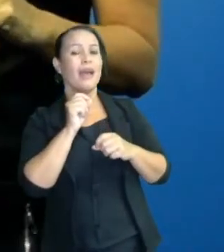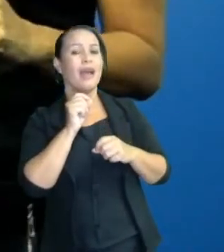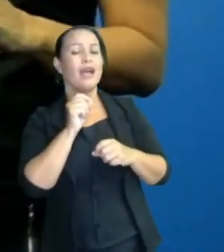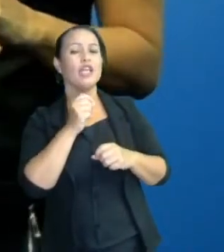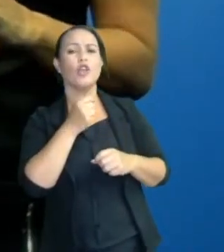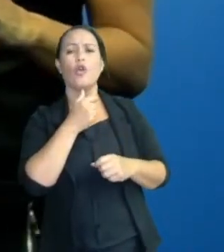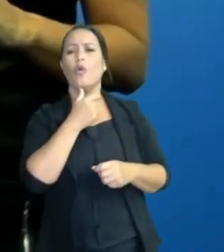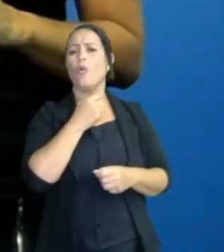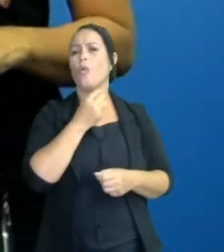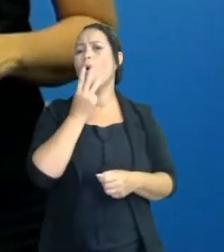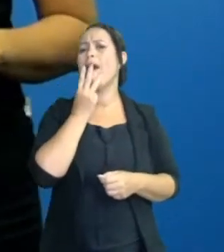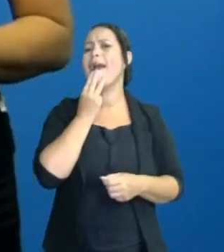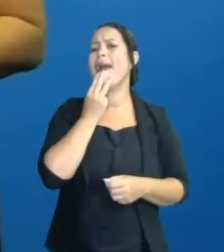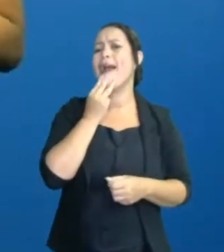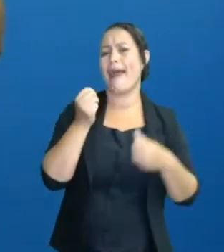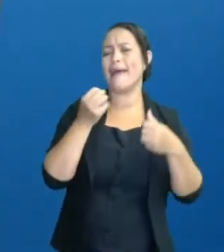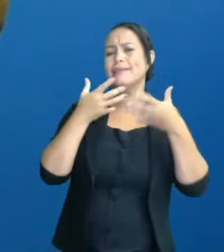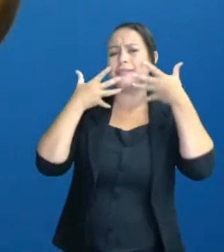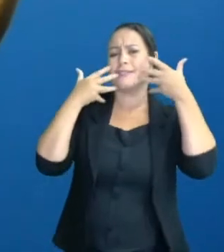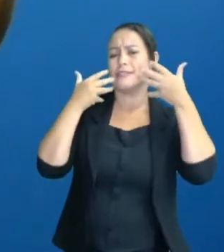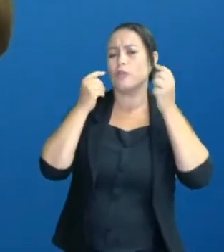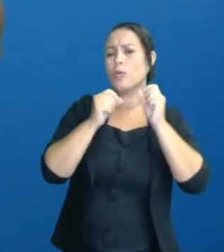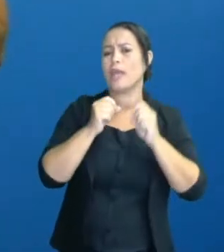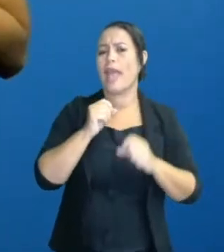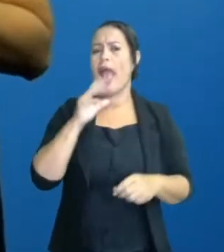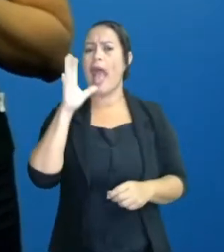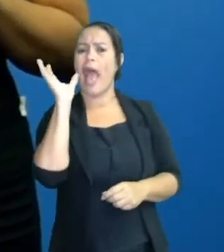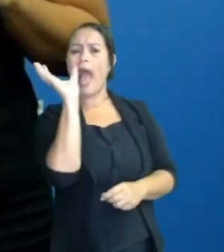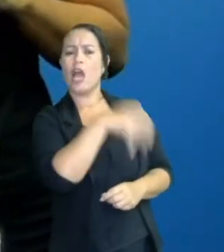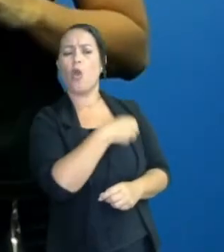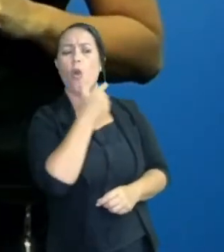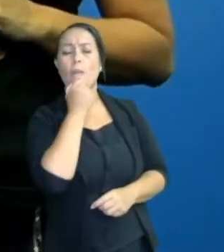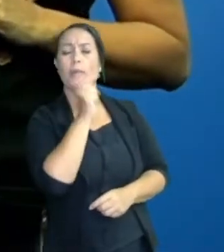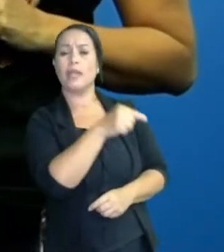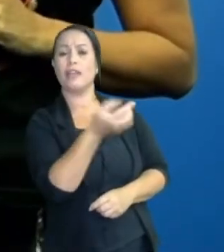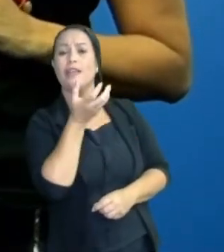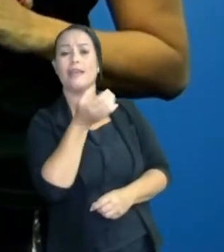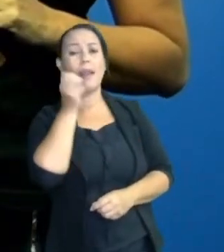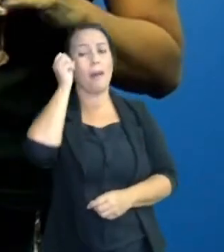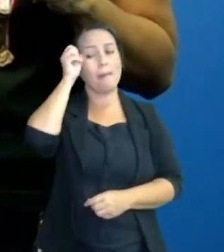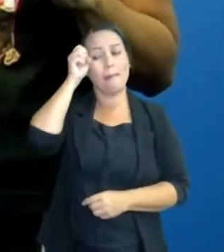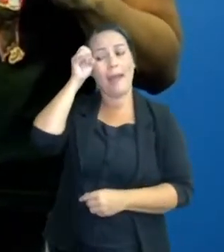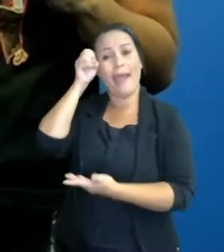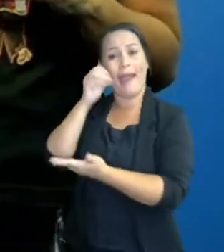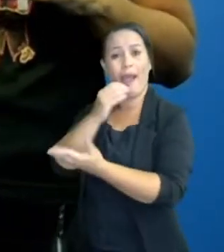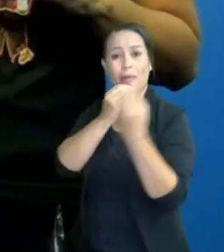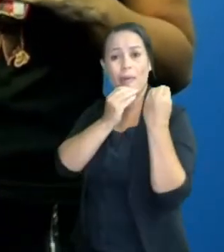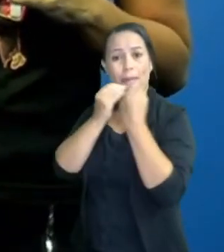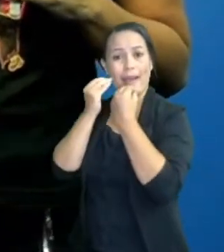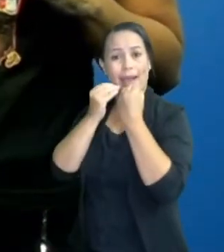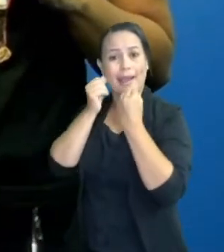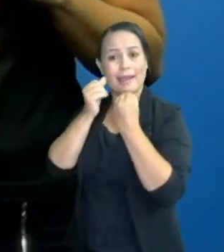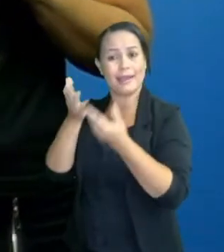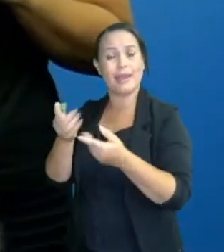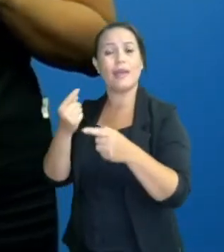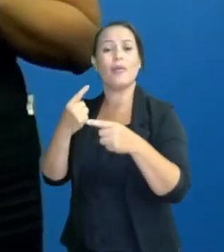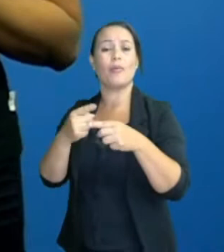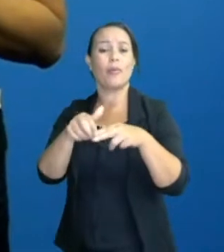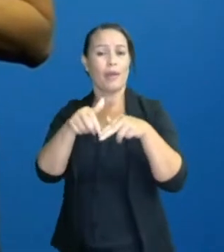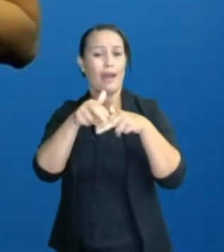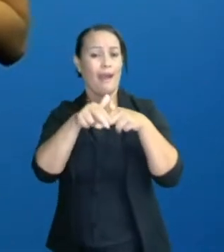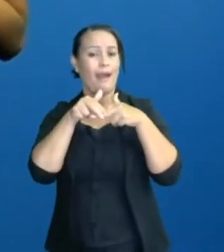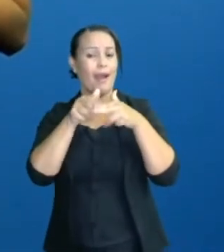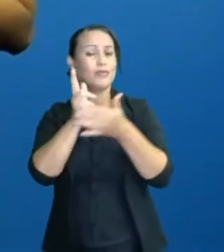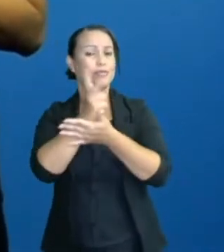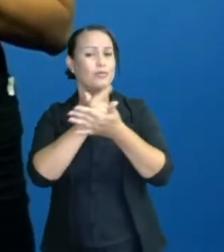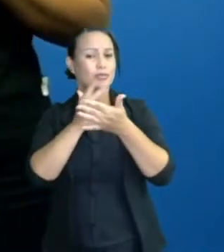o gatinho, na verdade, arranhou o menininho que queria paquerar com a Magali? Por conta dos recursos